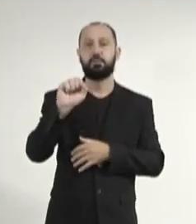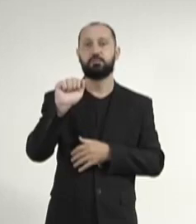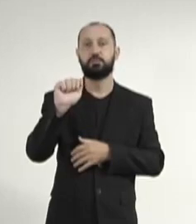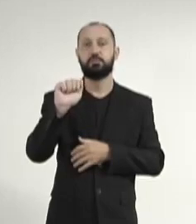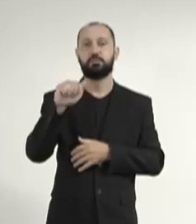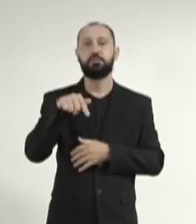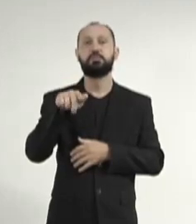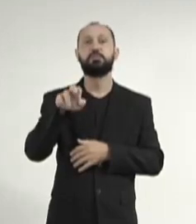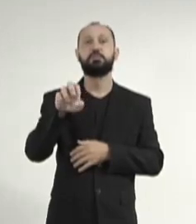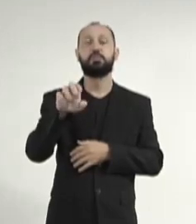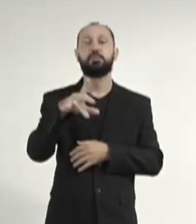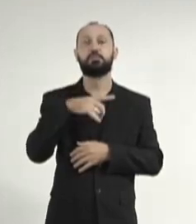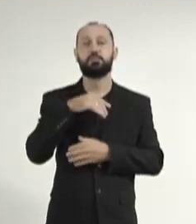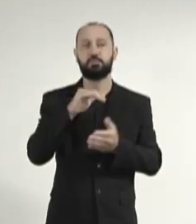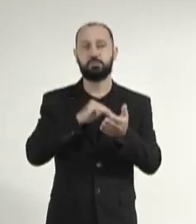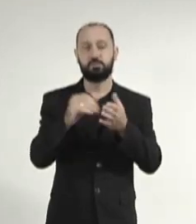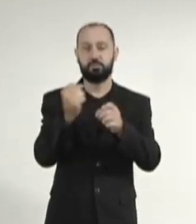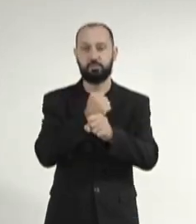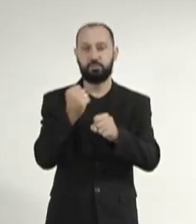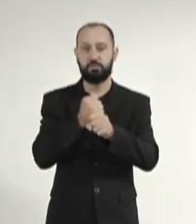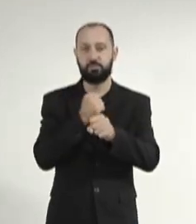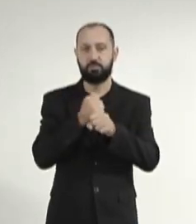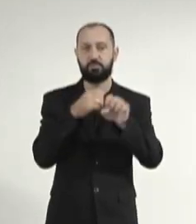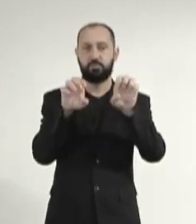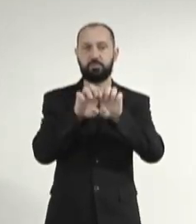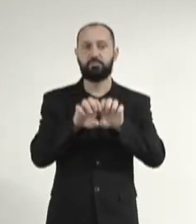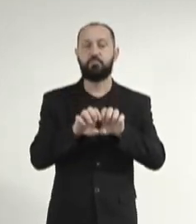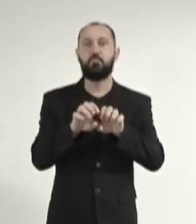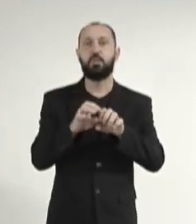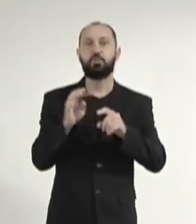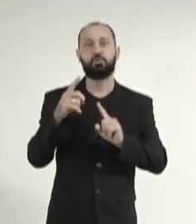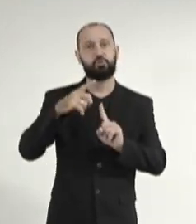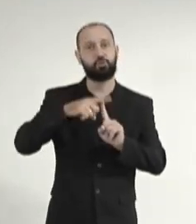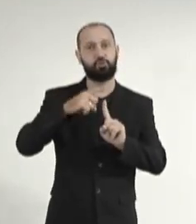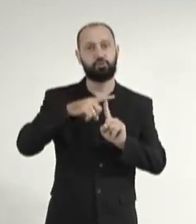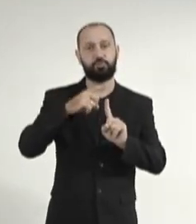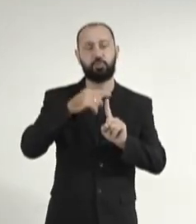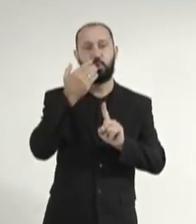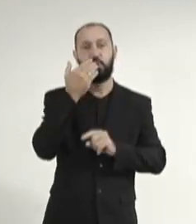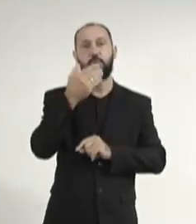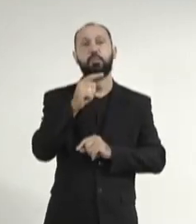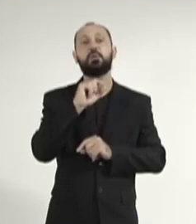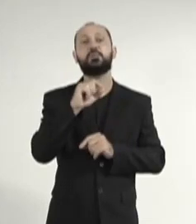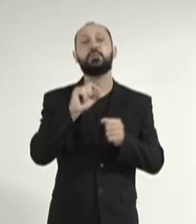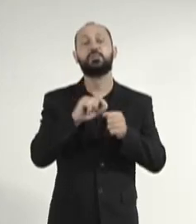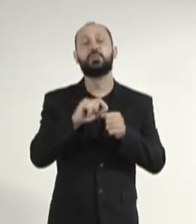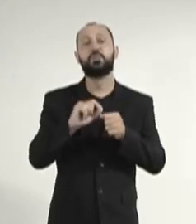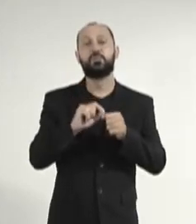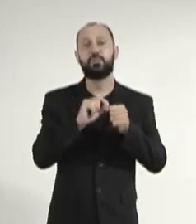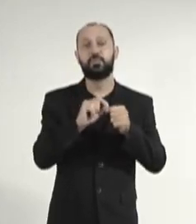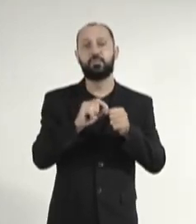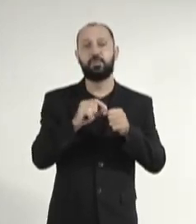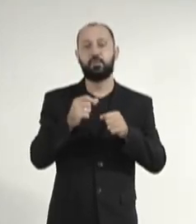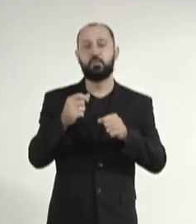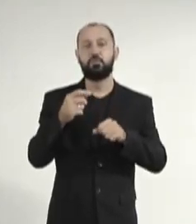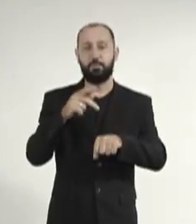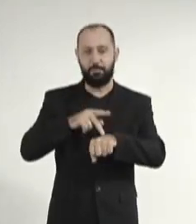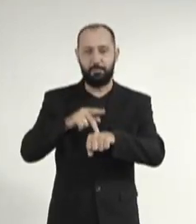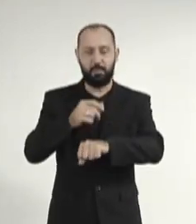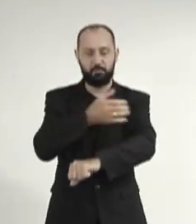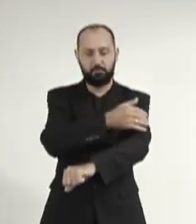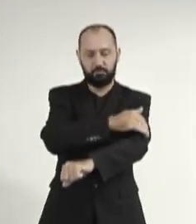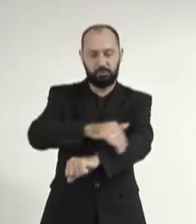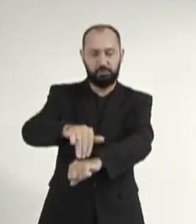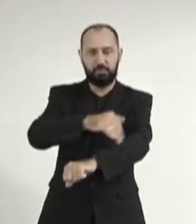Cardoso Bisneto, secretário de Obras e Infraestrutura de Terrenos, solicitando que seja realizado o cascalhamento